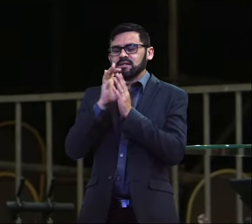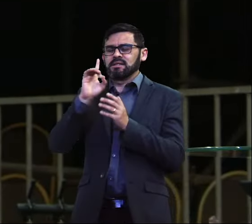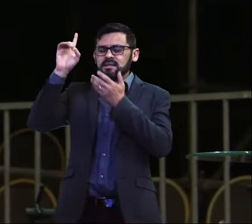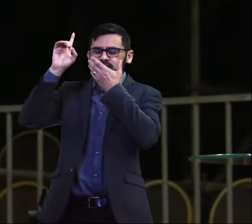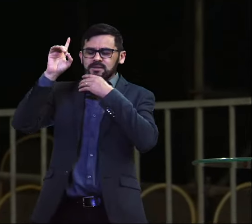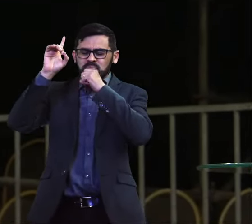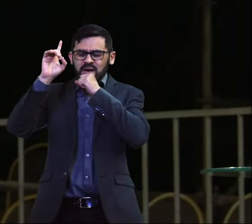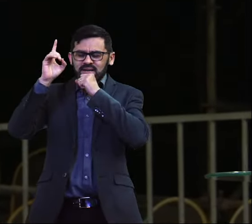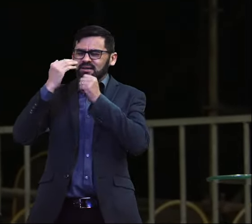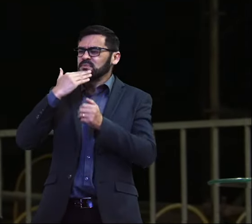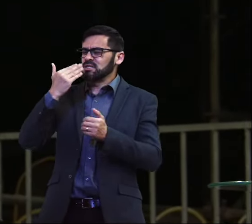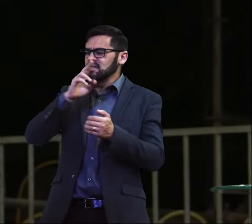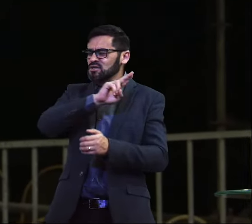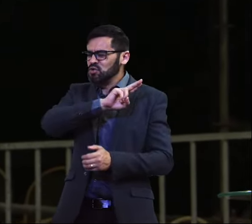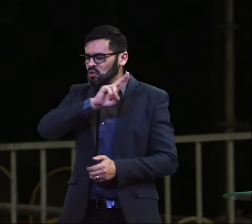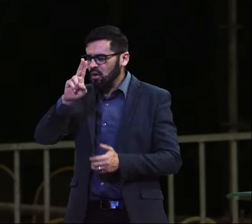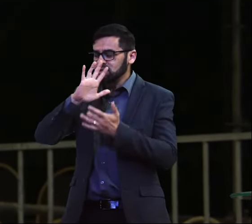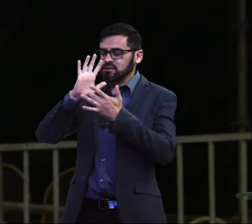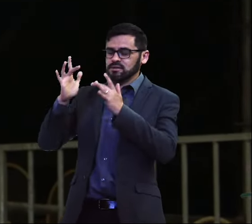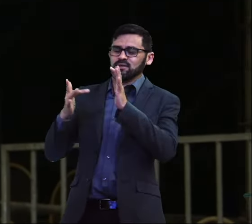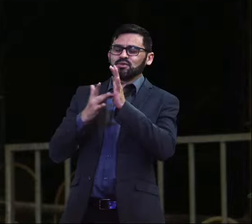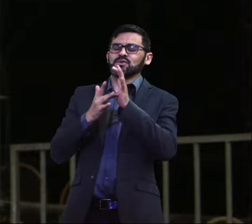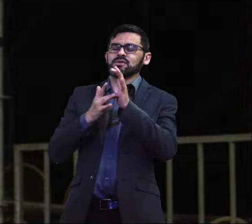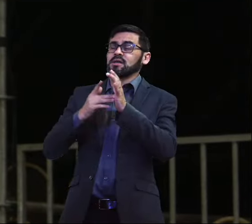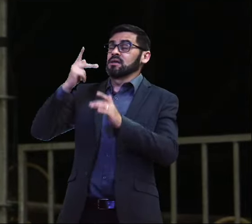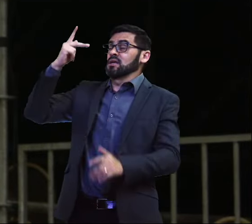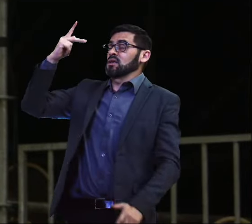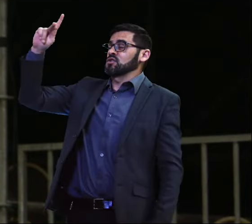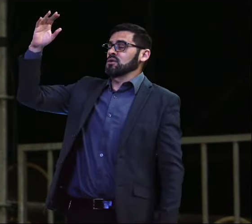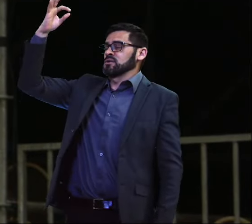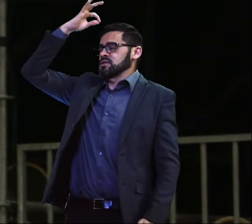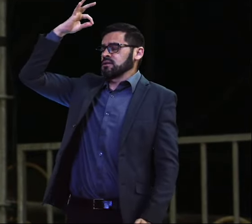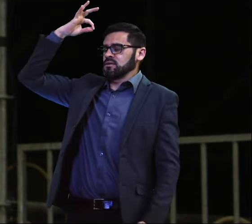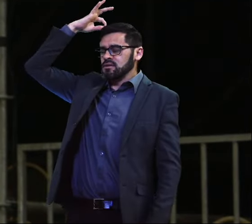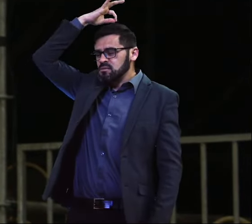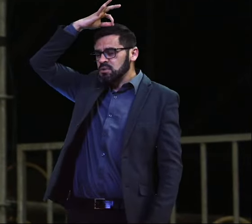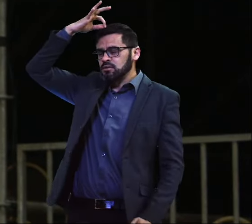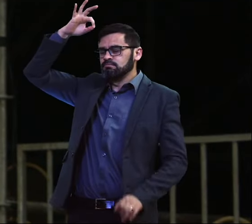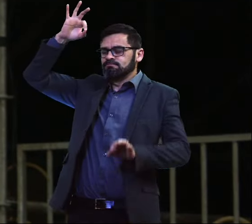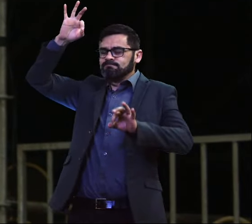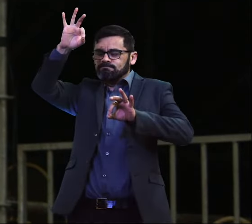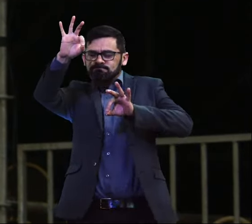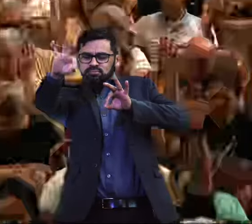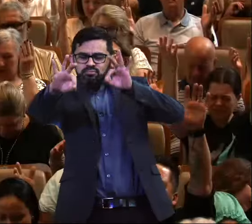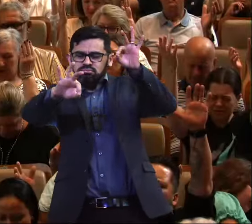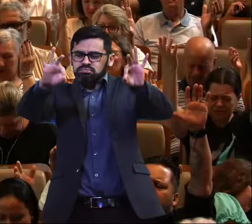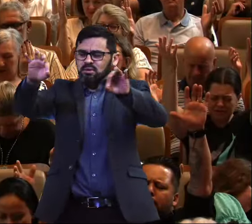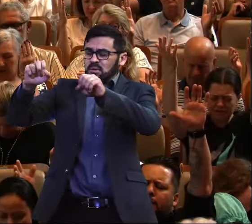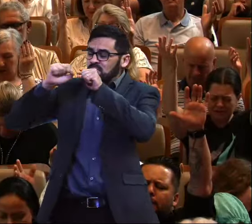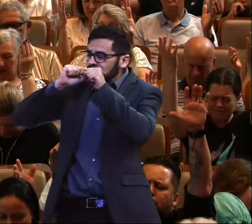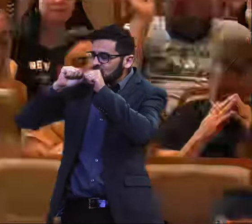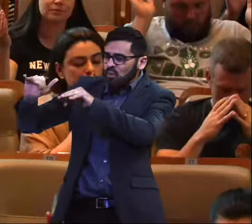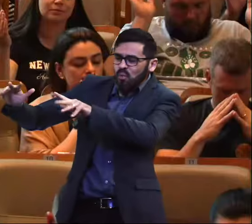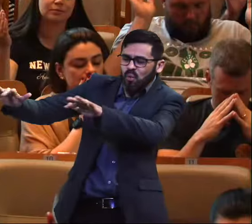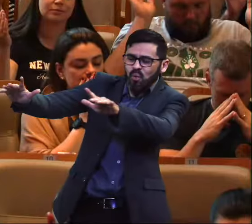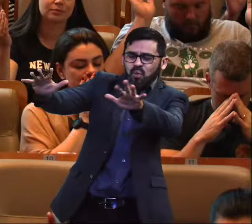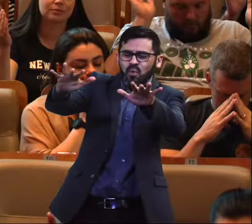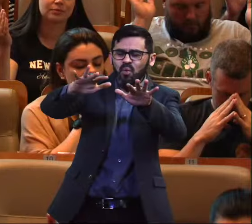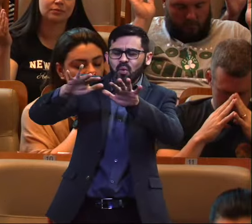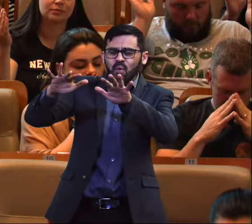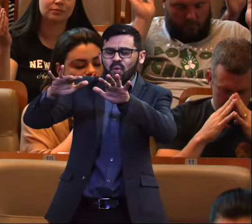na autoridade do nome de Jesus, que o teu Espírito seja derramado entre nós, como